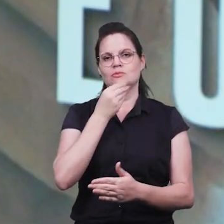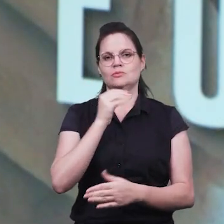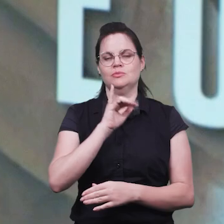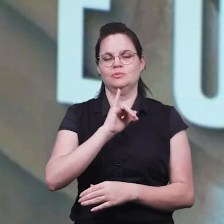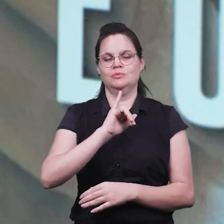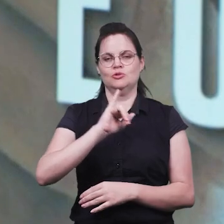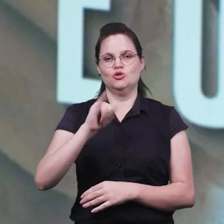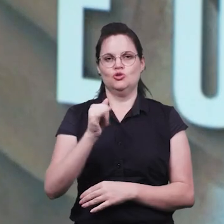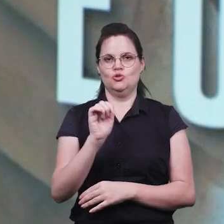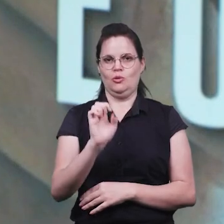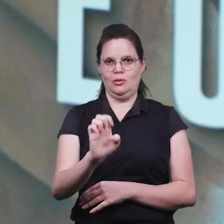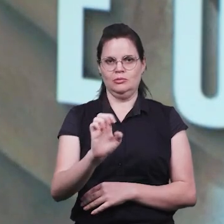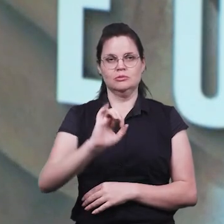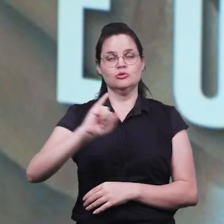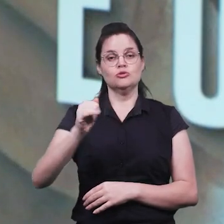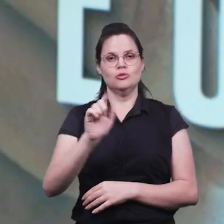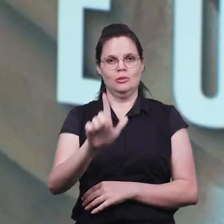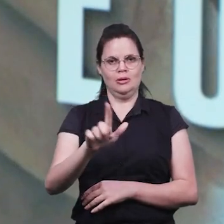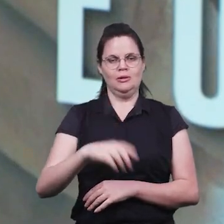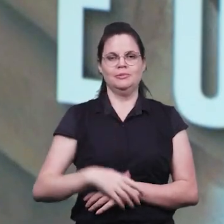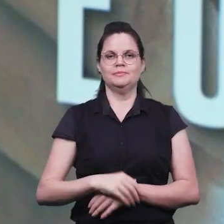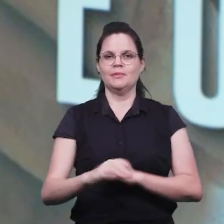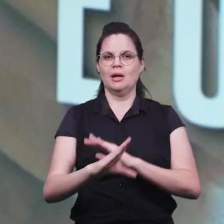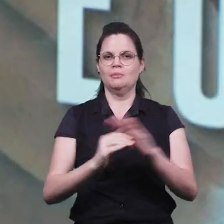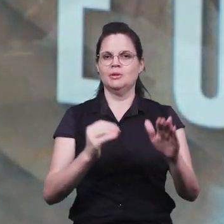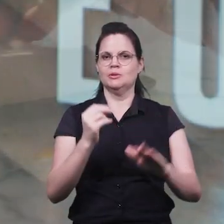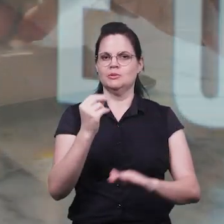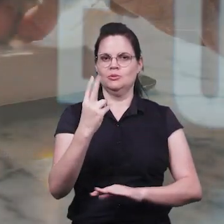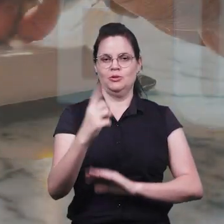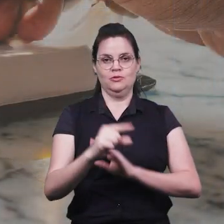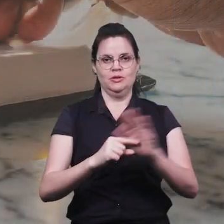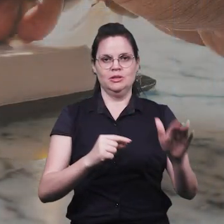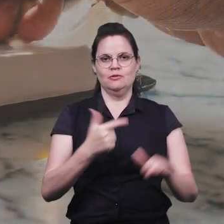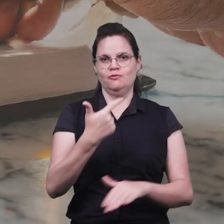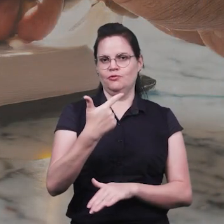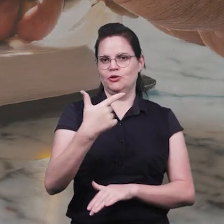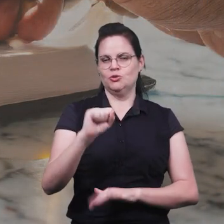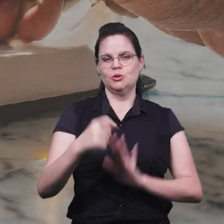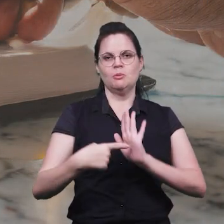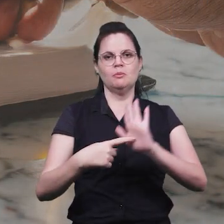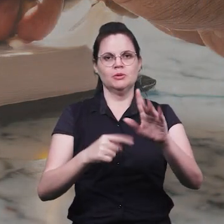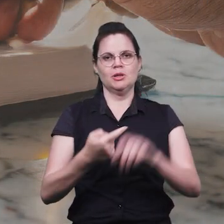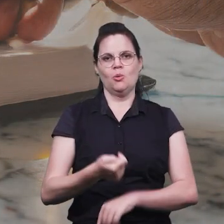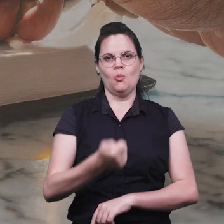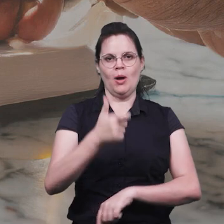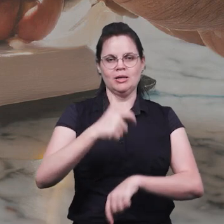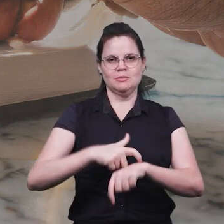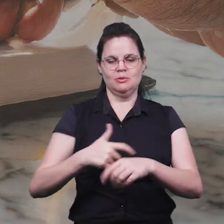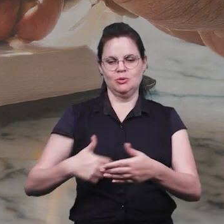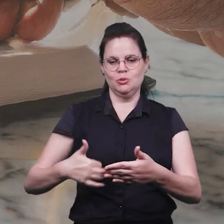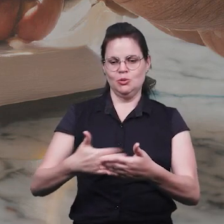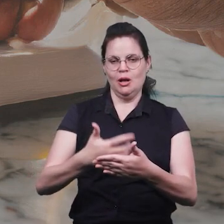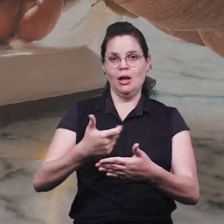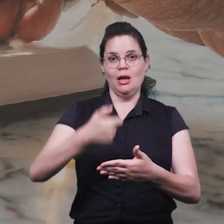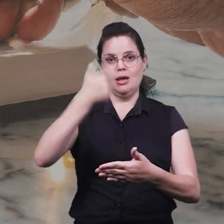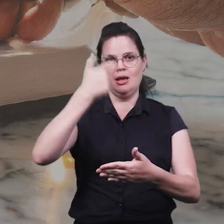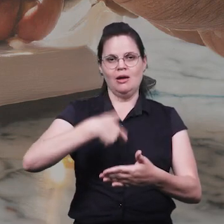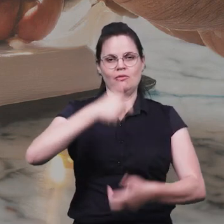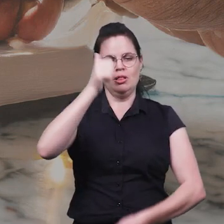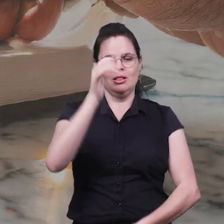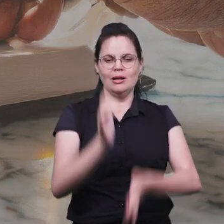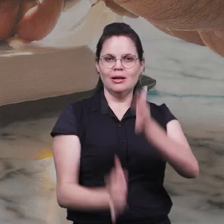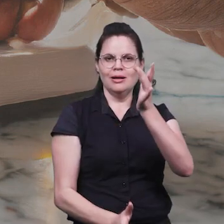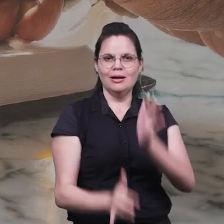capítulo 2, verso 28, que diz assim: nos últimos dias derramarei do meu